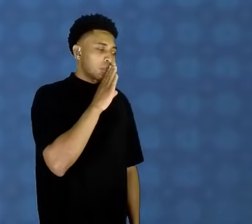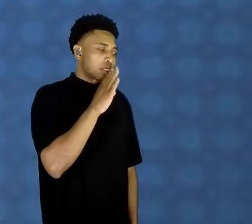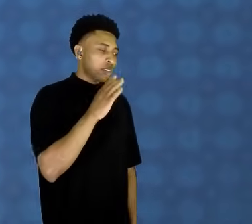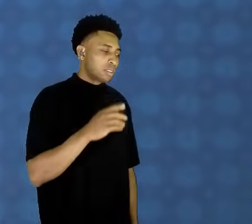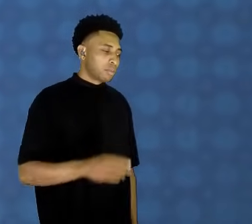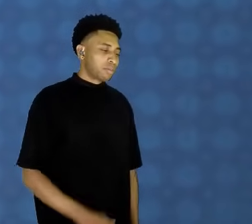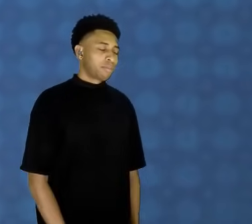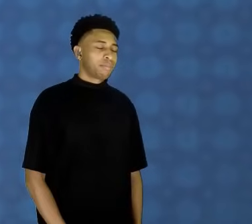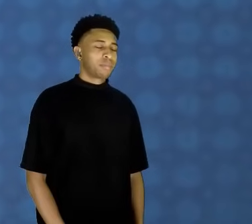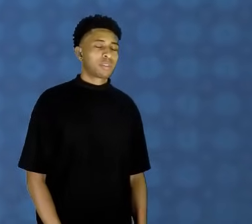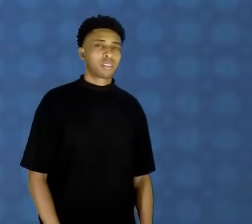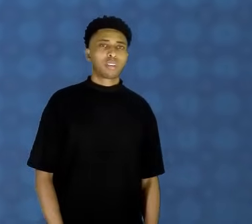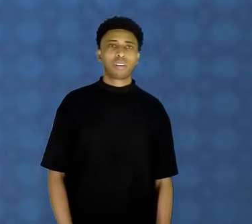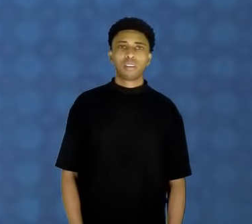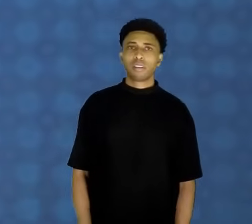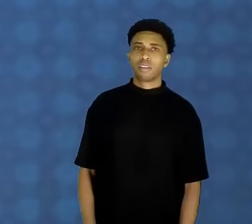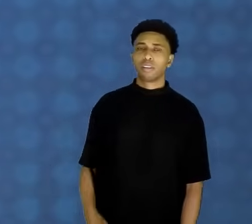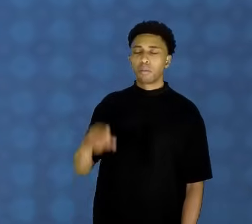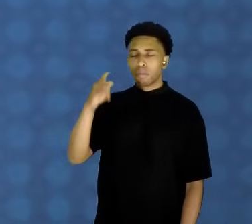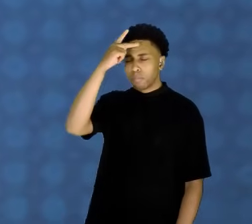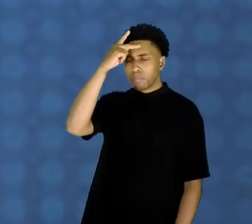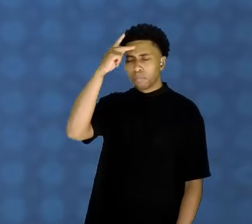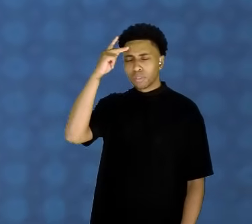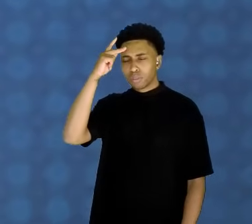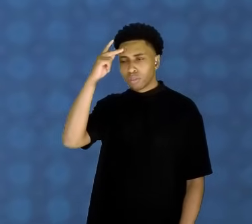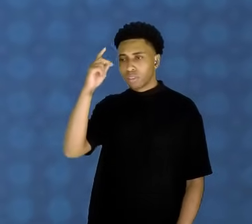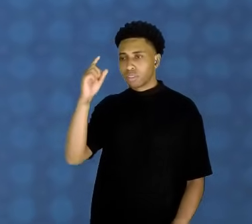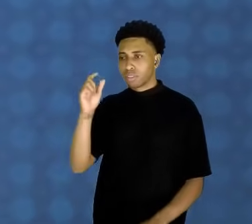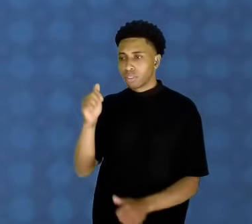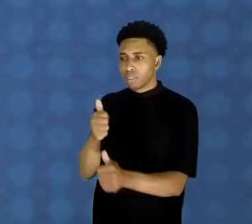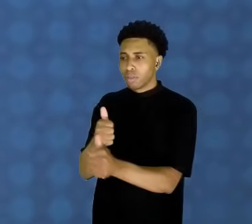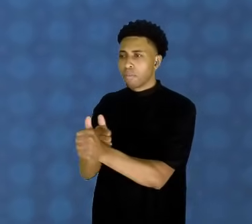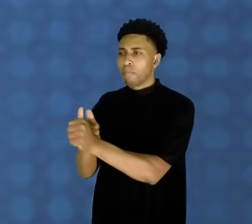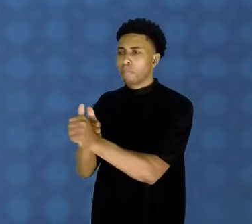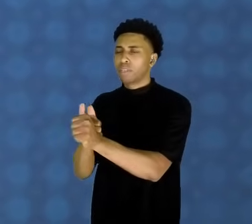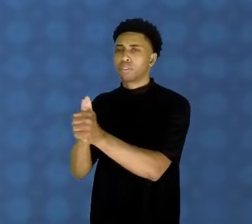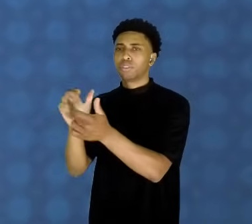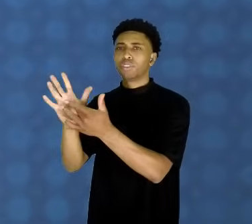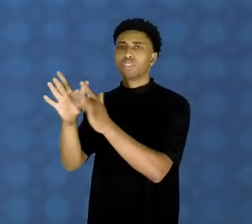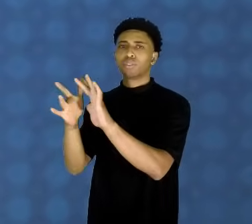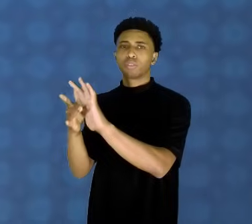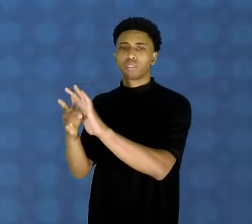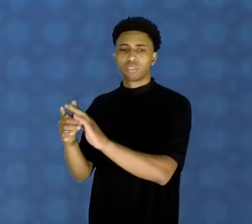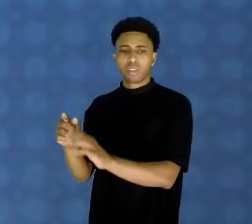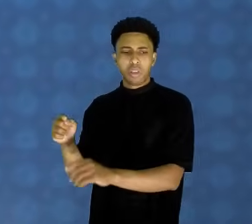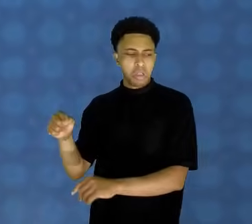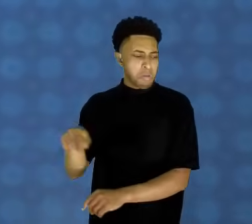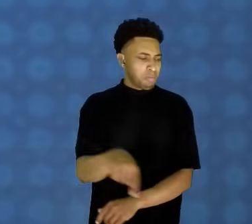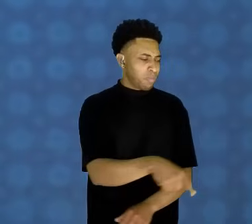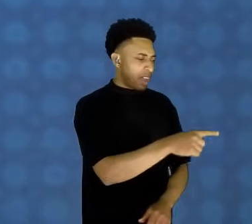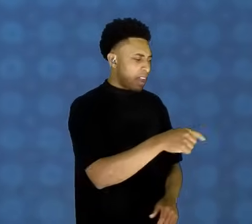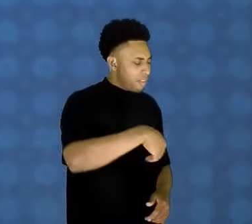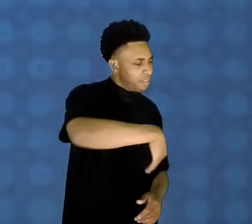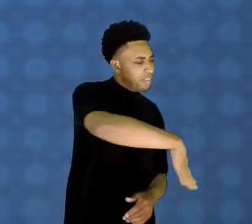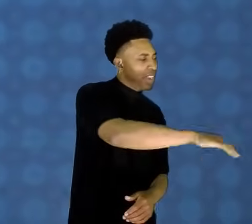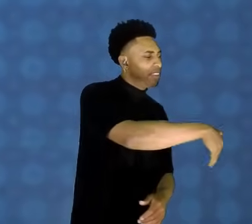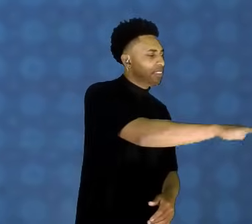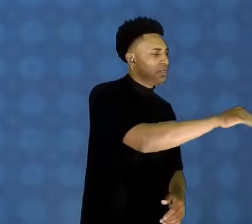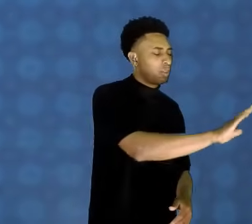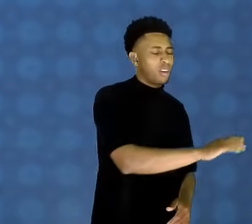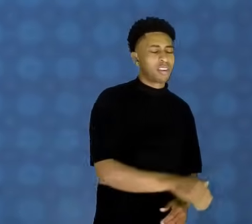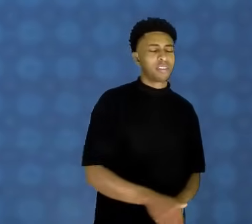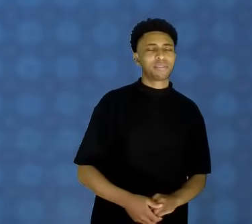Aqueles que estão perto de Jesus olham para mim e manda Jesus, pede para Jesus me mandar embora. Mas não reclame do ruim, pode ficar pior.